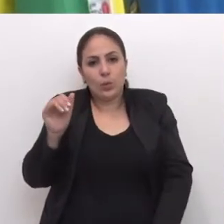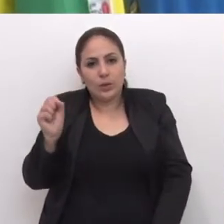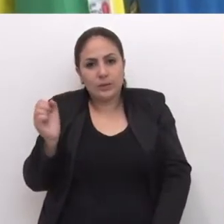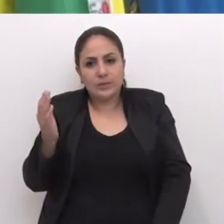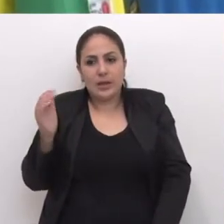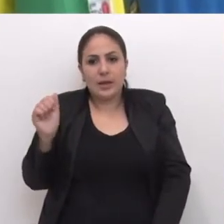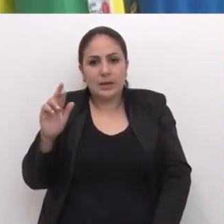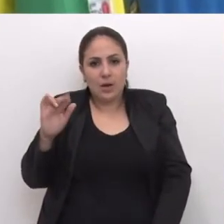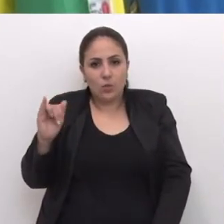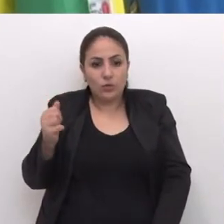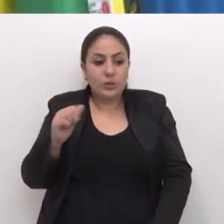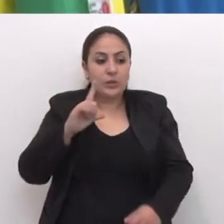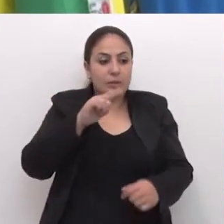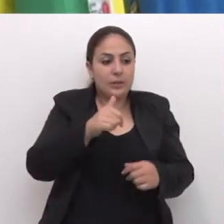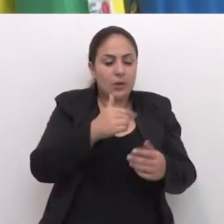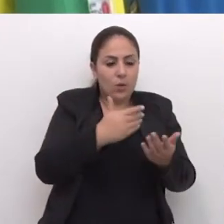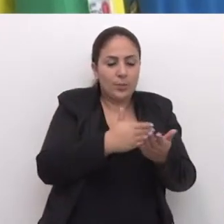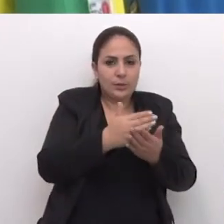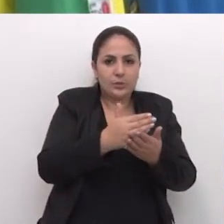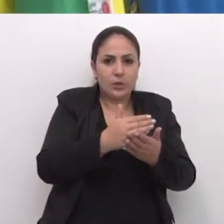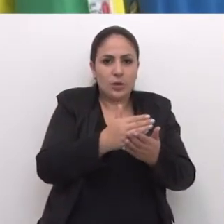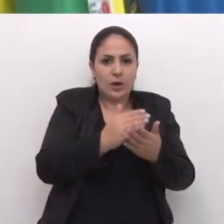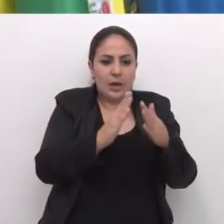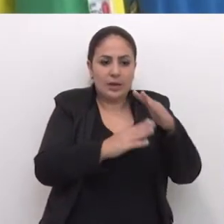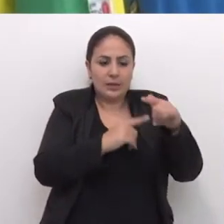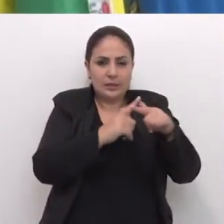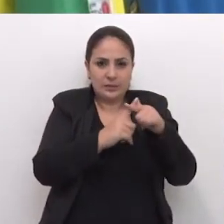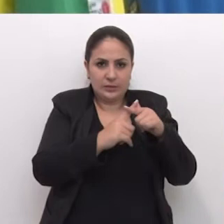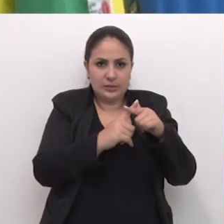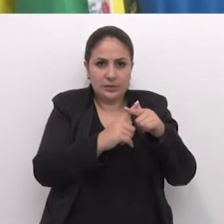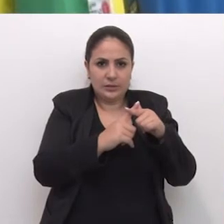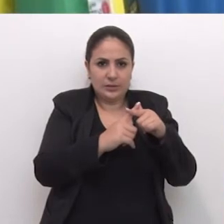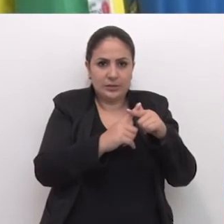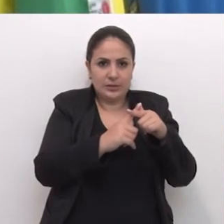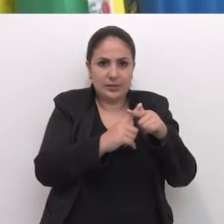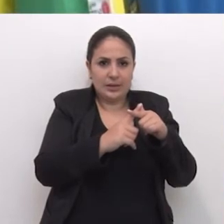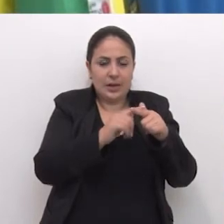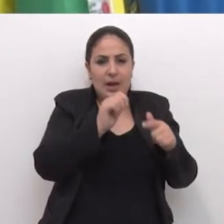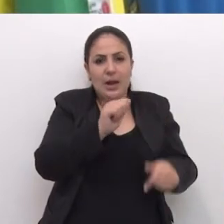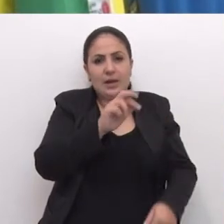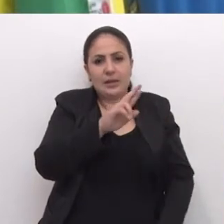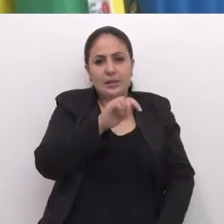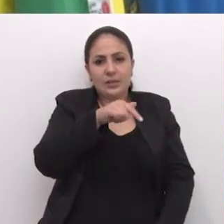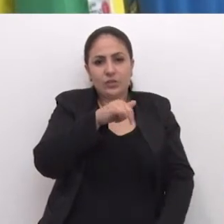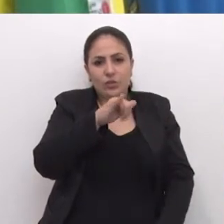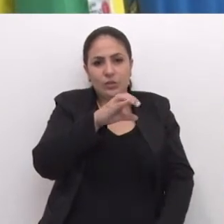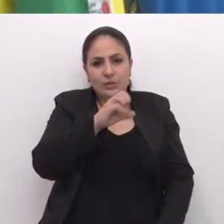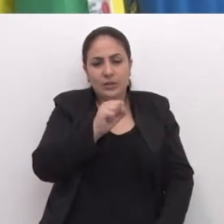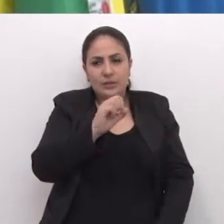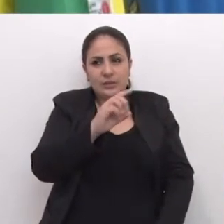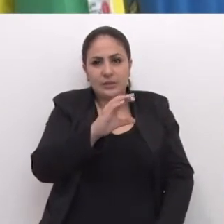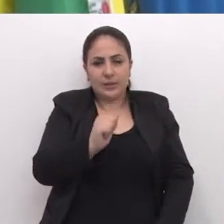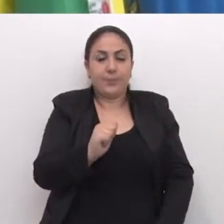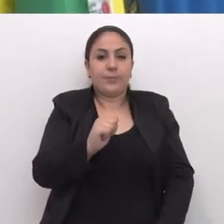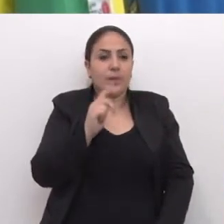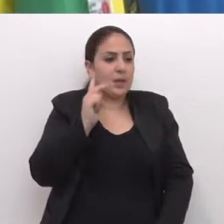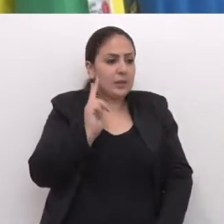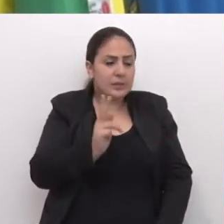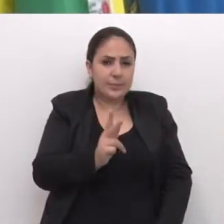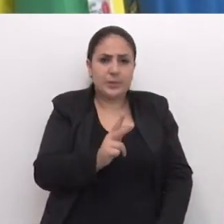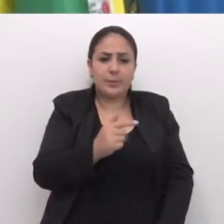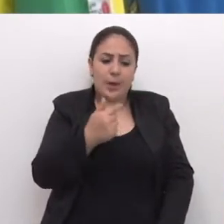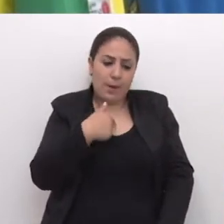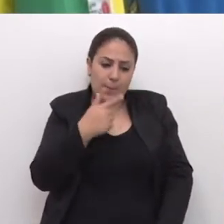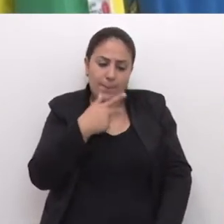Senhoras da Caridade a assumir e, posteriormente, o trabalho passou para a Arquidiocese de Passo Fundo. E o arcebispo sempre foi o presidente de